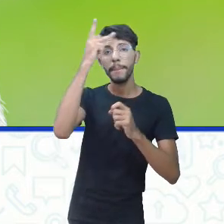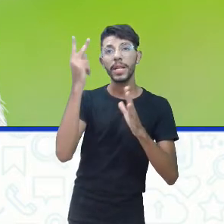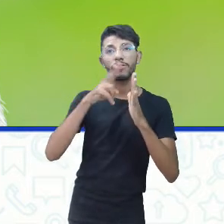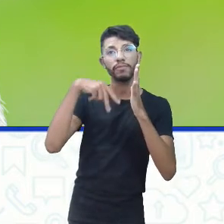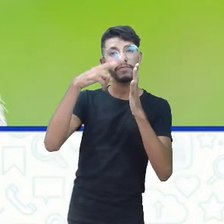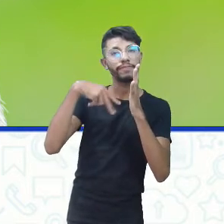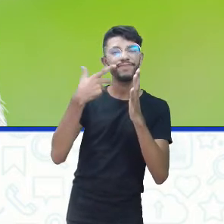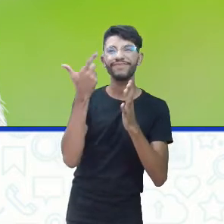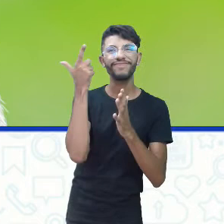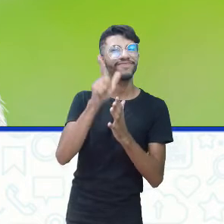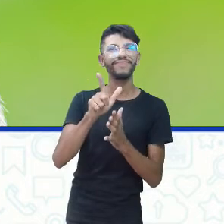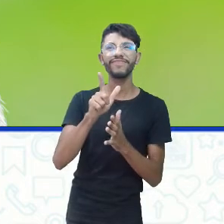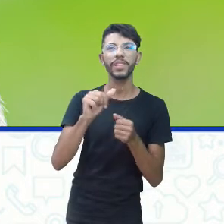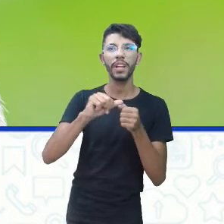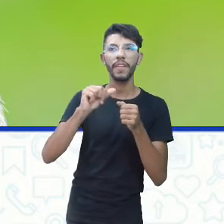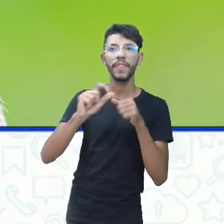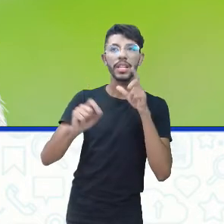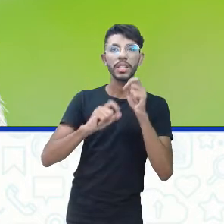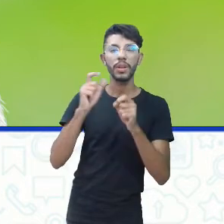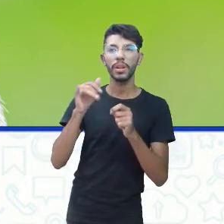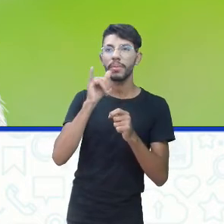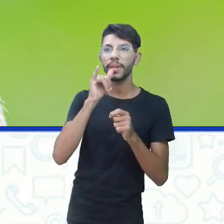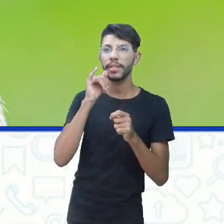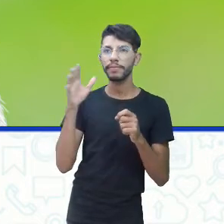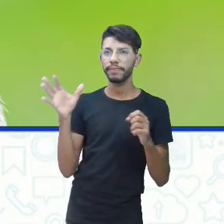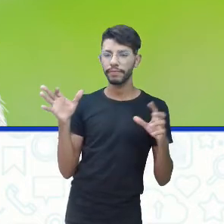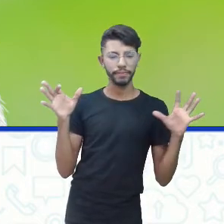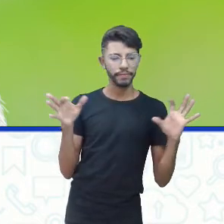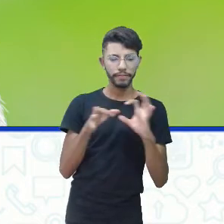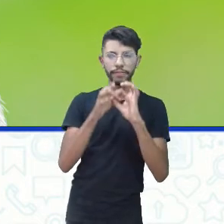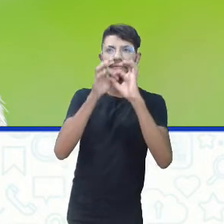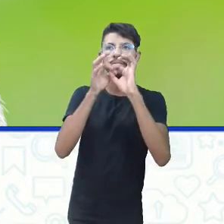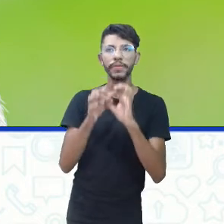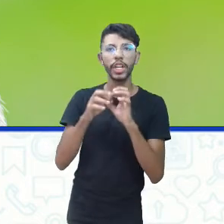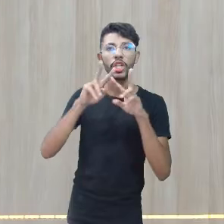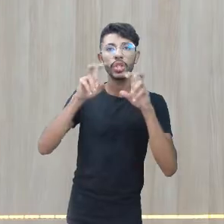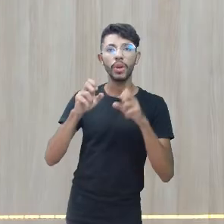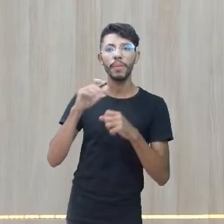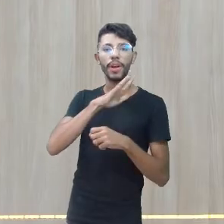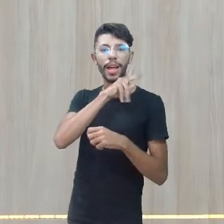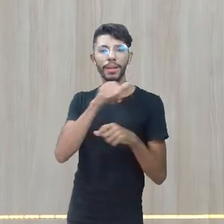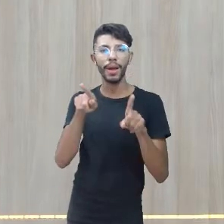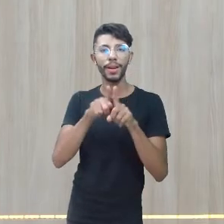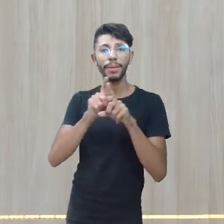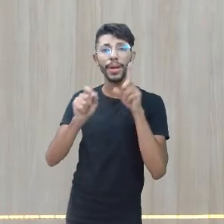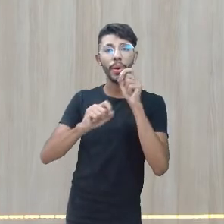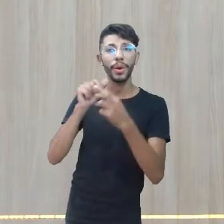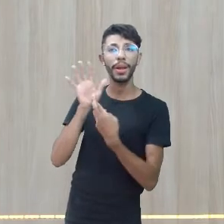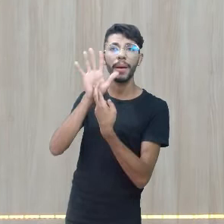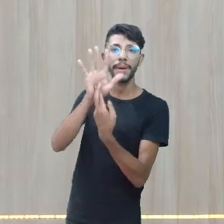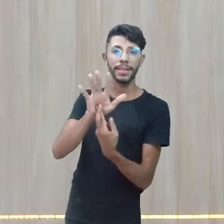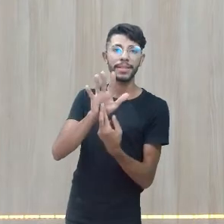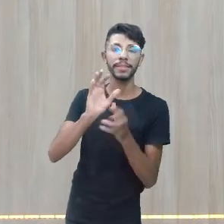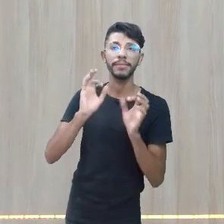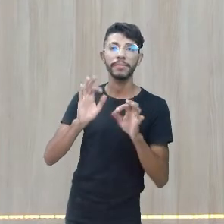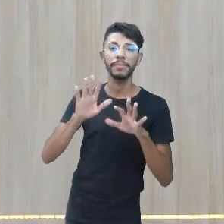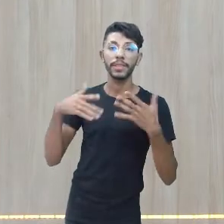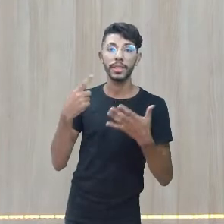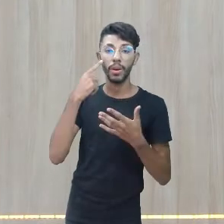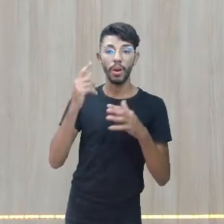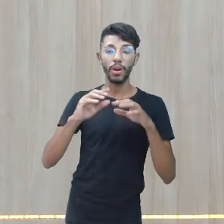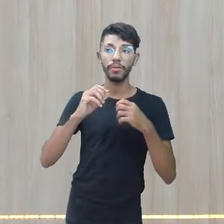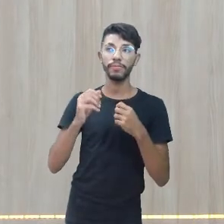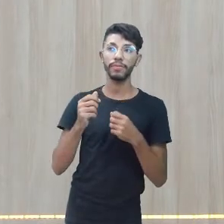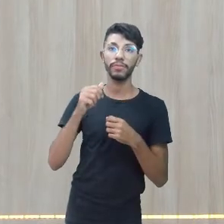consegue fazer associação entre o animal e o que ele representa. Então, geralmente a